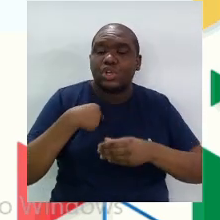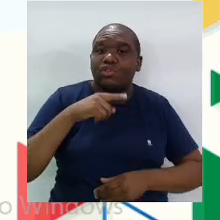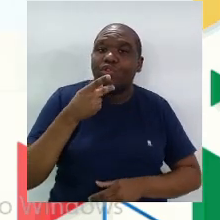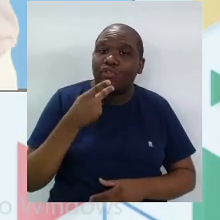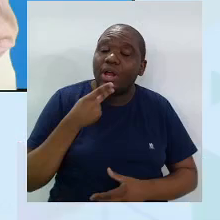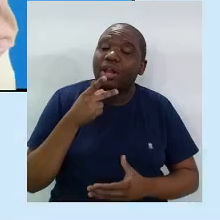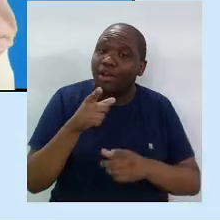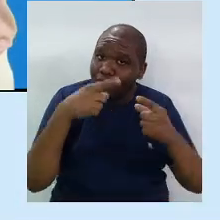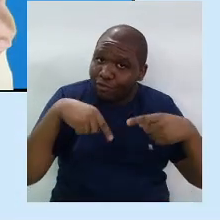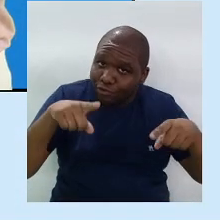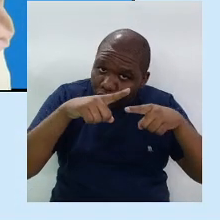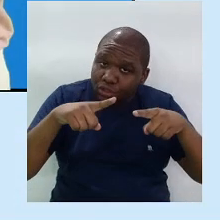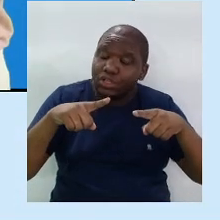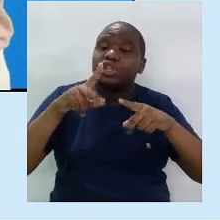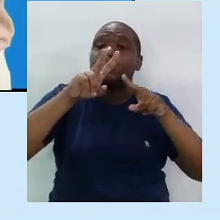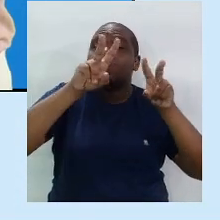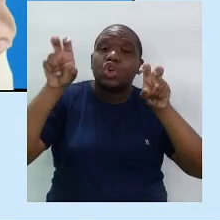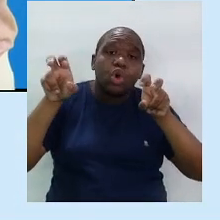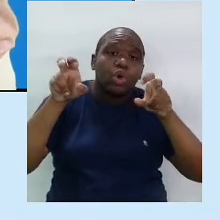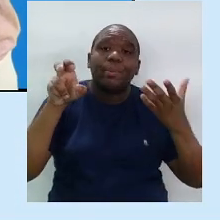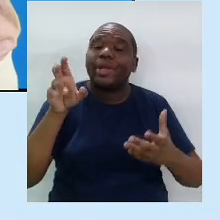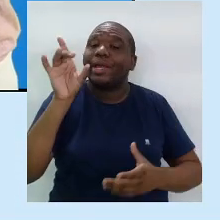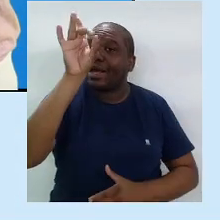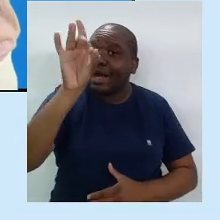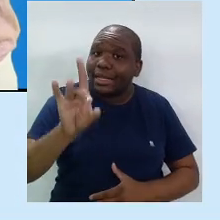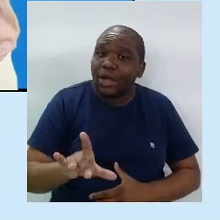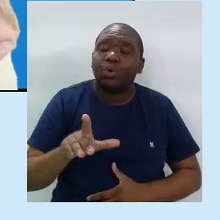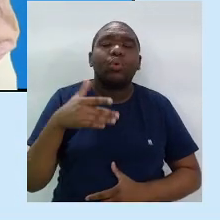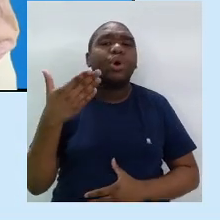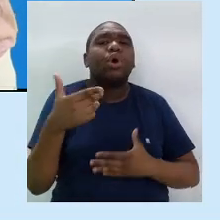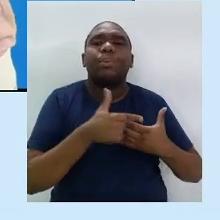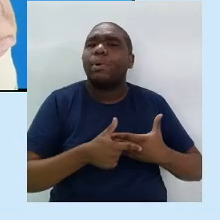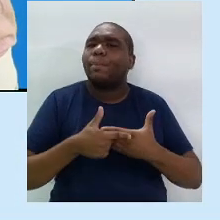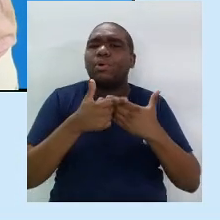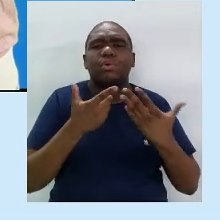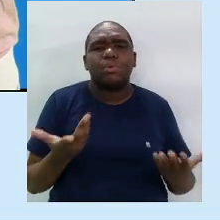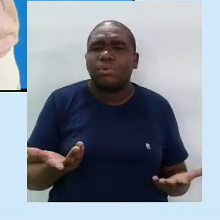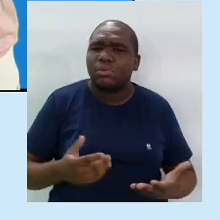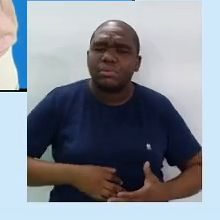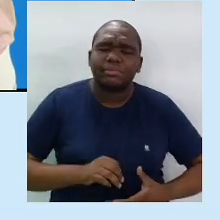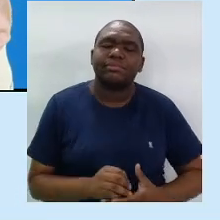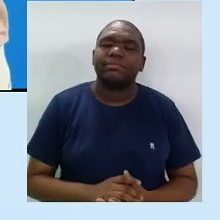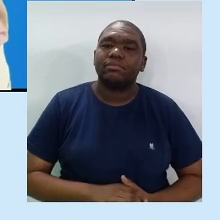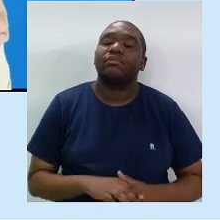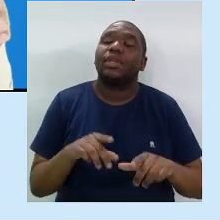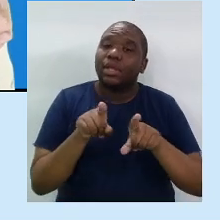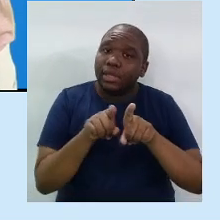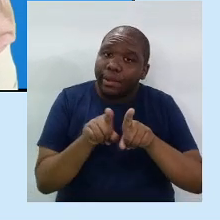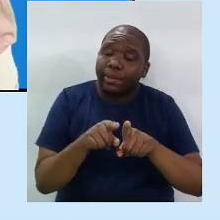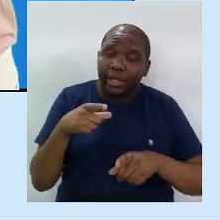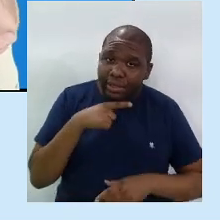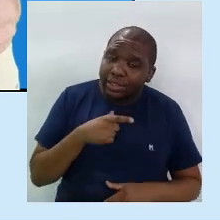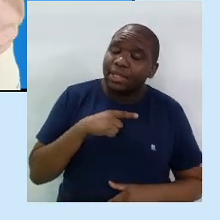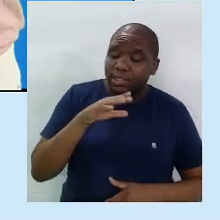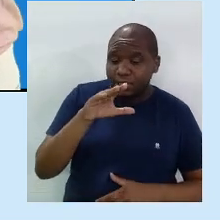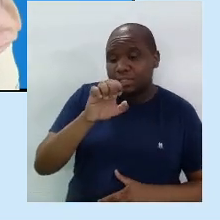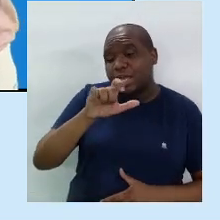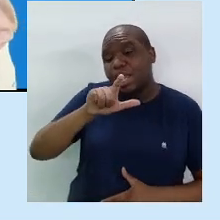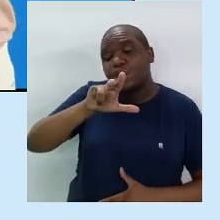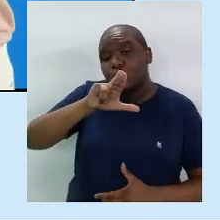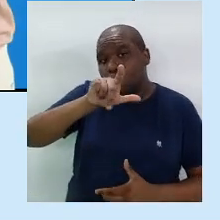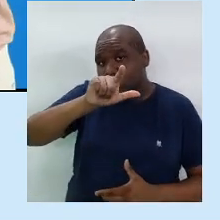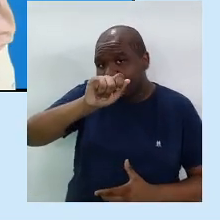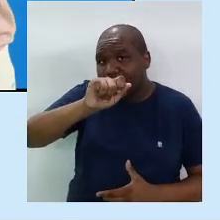para vocês sobre a função de cada uma dessas organelas. Temos também a célula vegetal, que ela